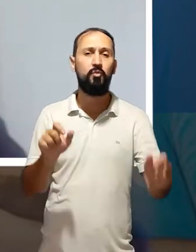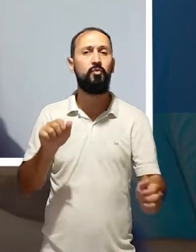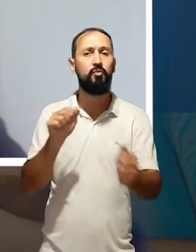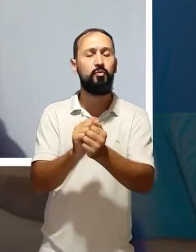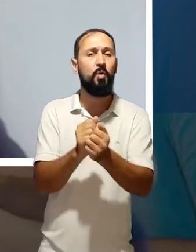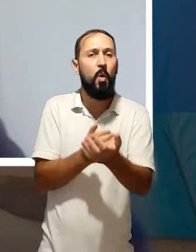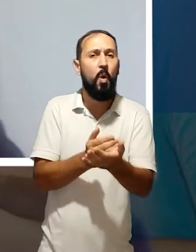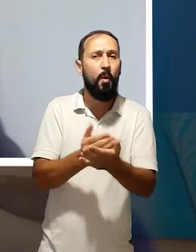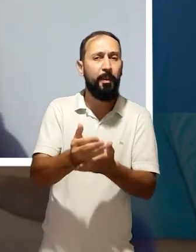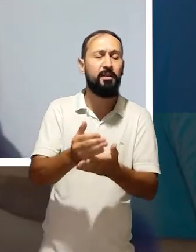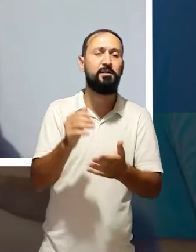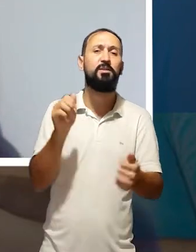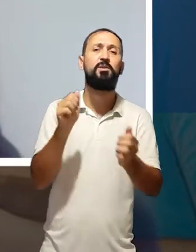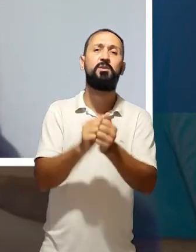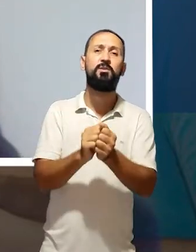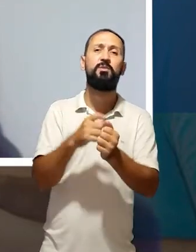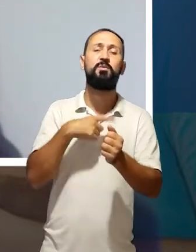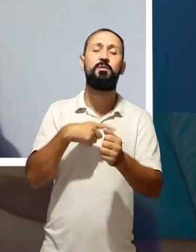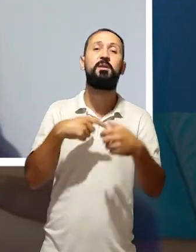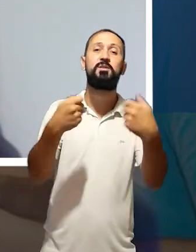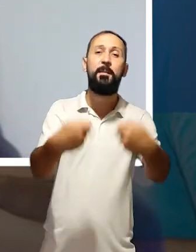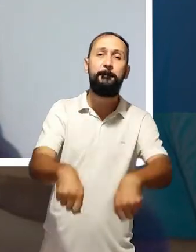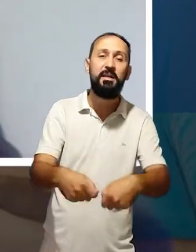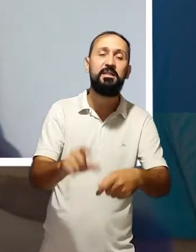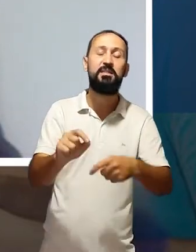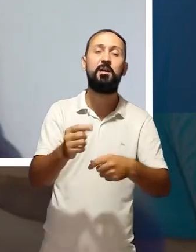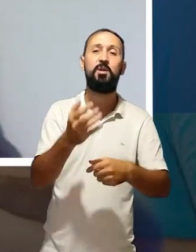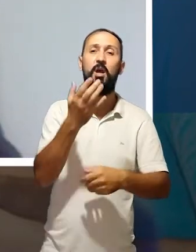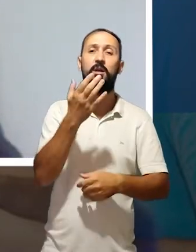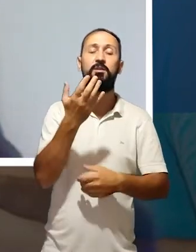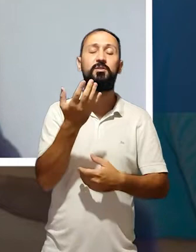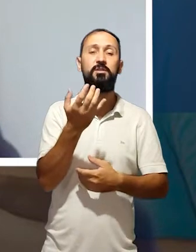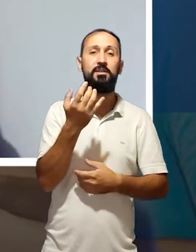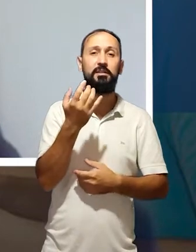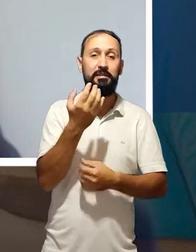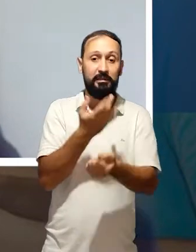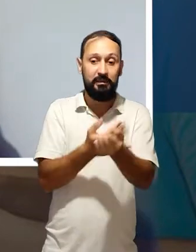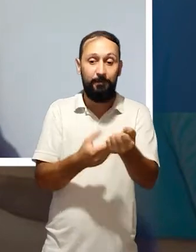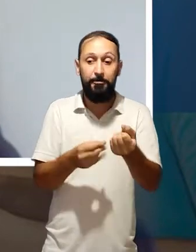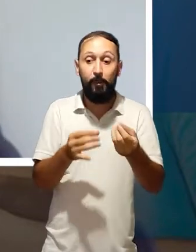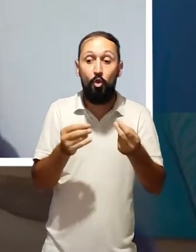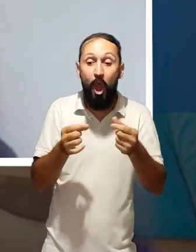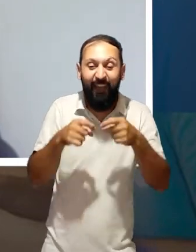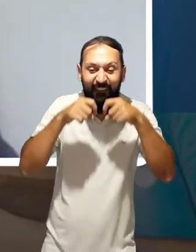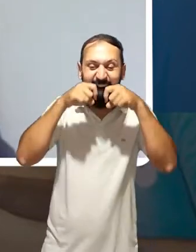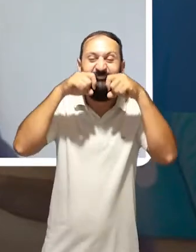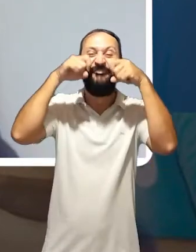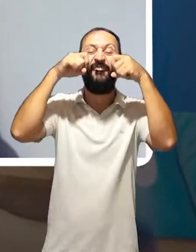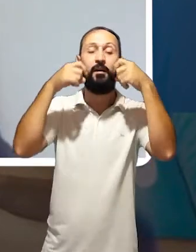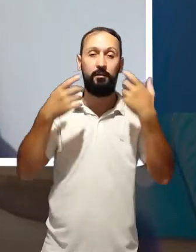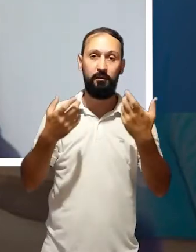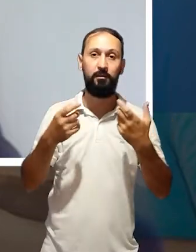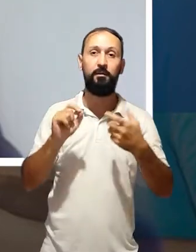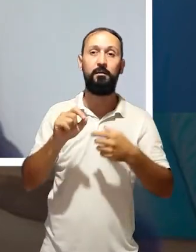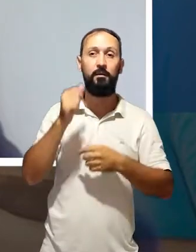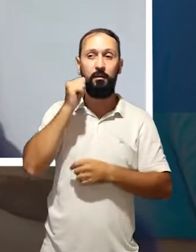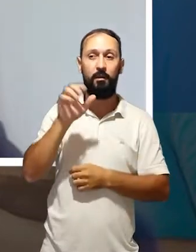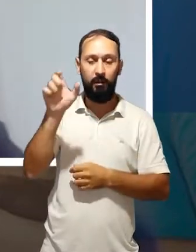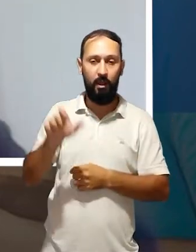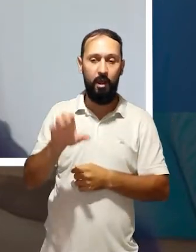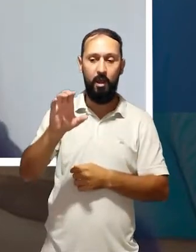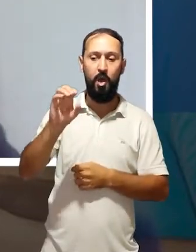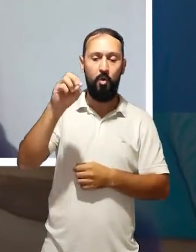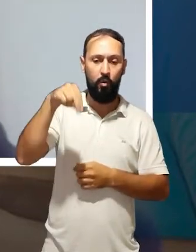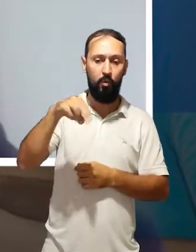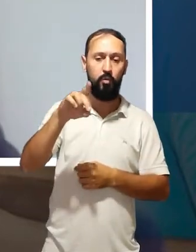personagens que começa a haver a necessidade dele se alimentar de sangue. Tem a